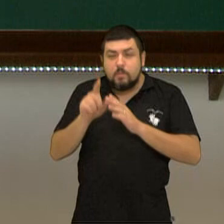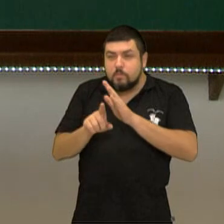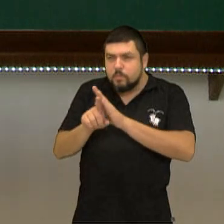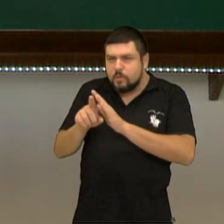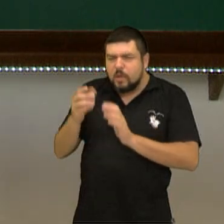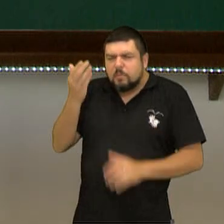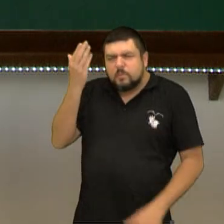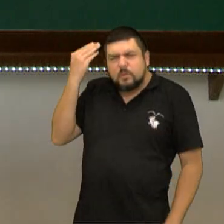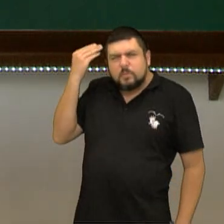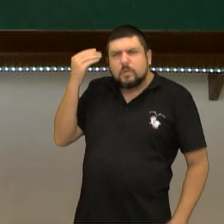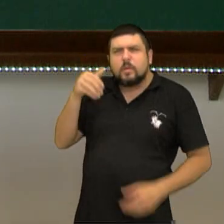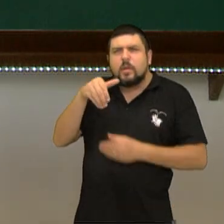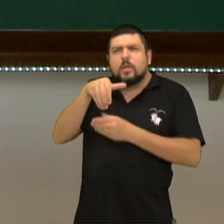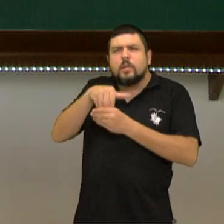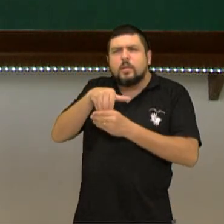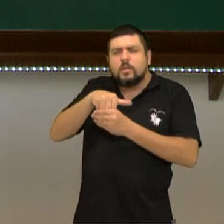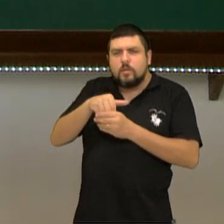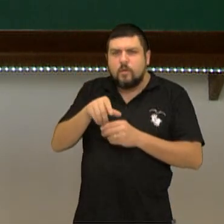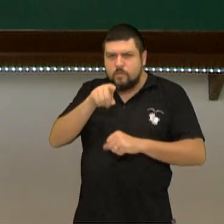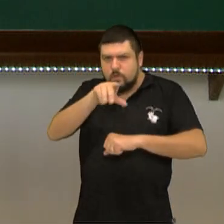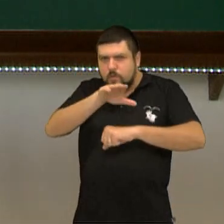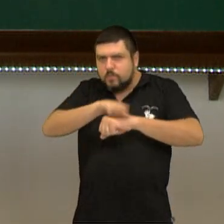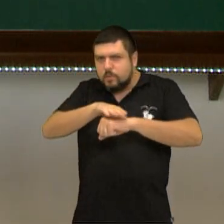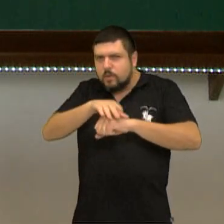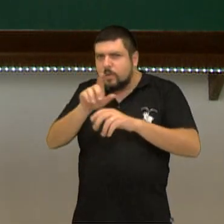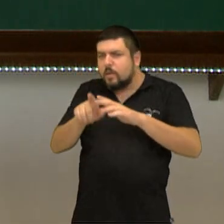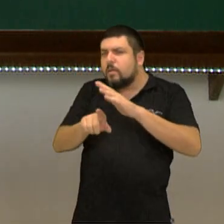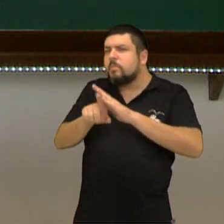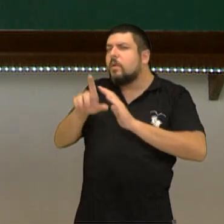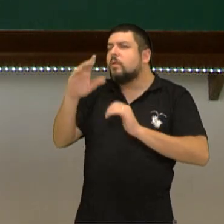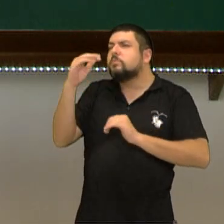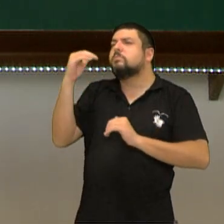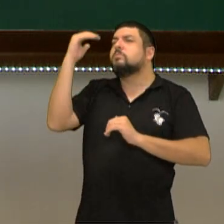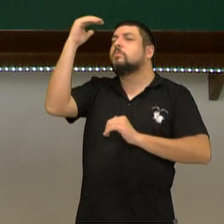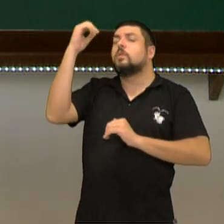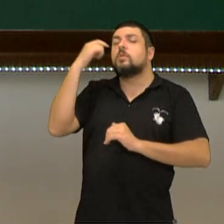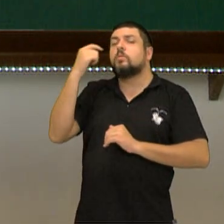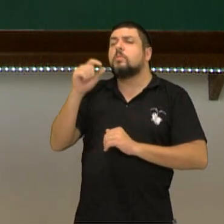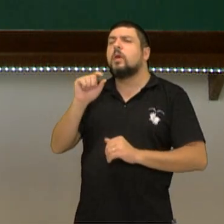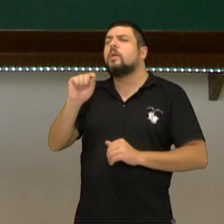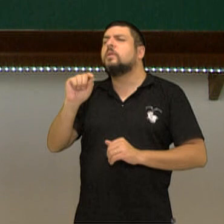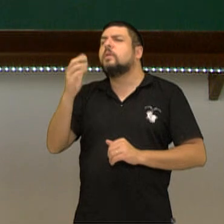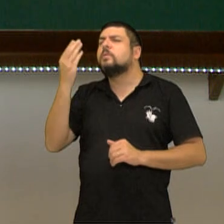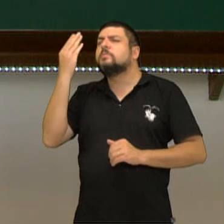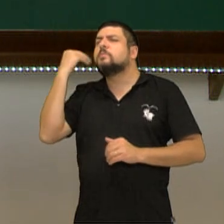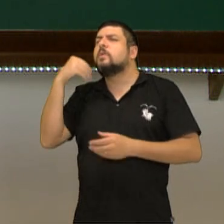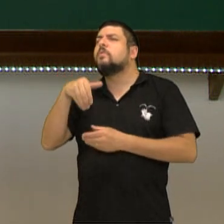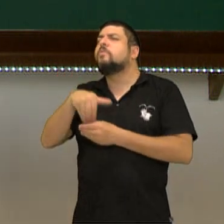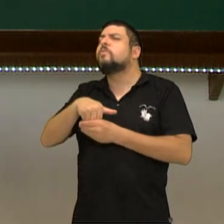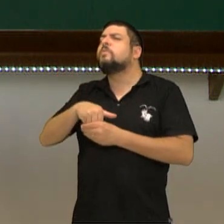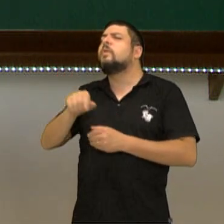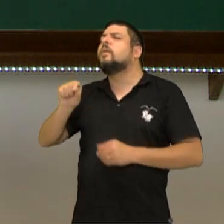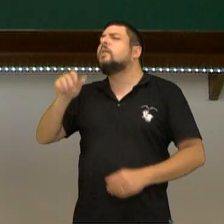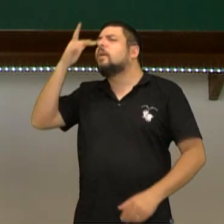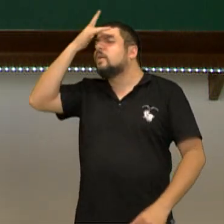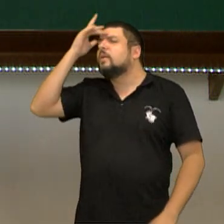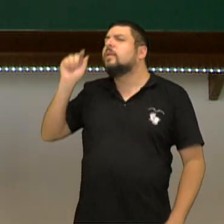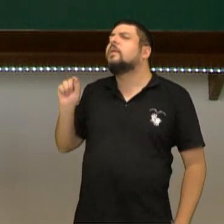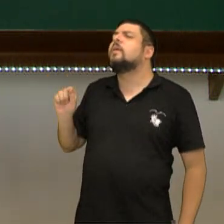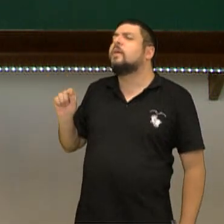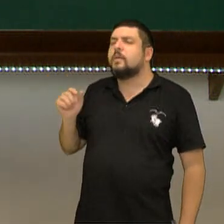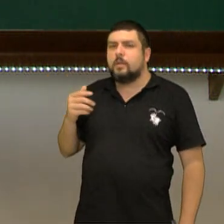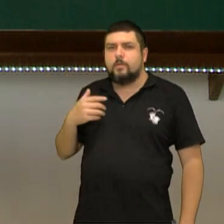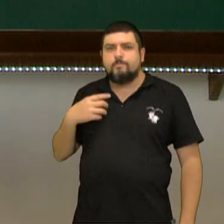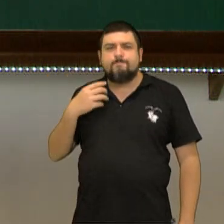esse exercício, então pergunte aí para os seus responsáveis aí, quem que eles votaram, né, nas últimas eleições. Né? Bacana.